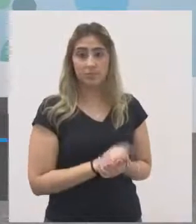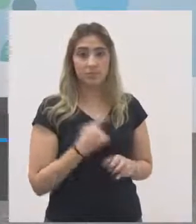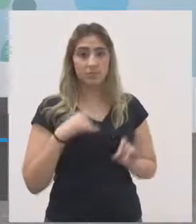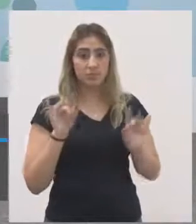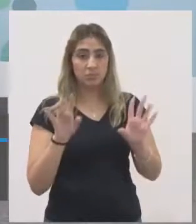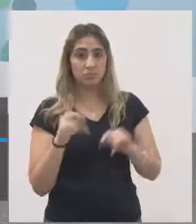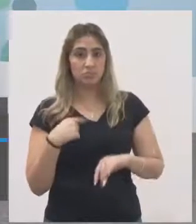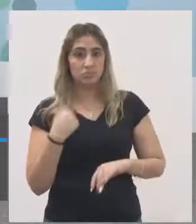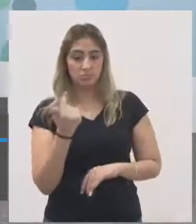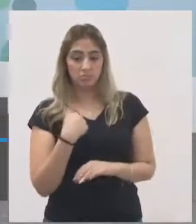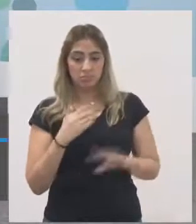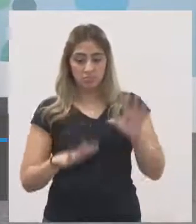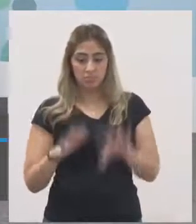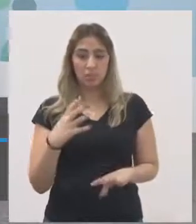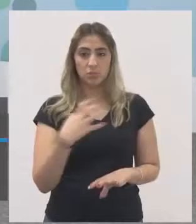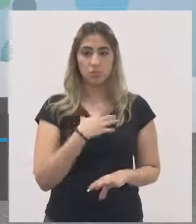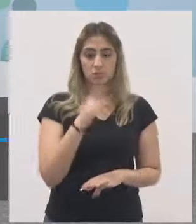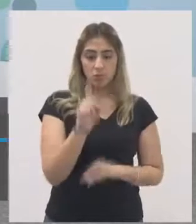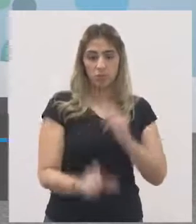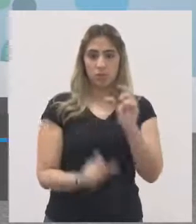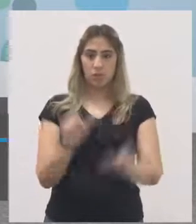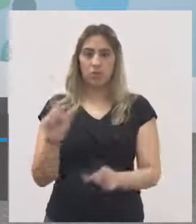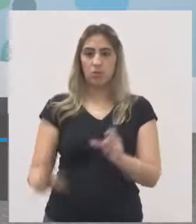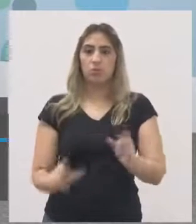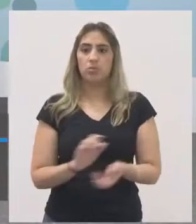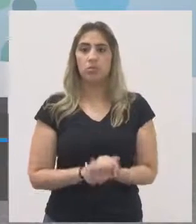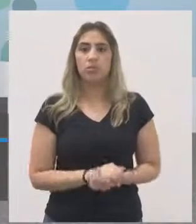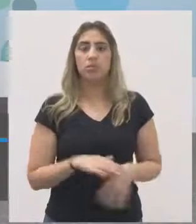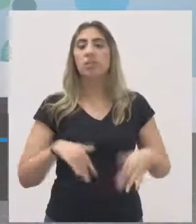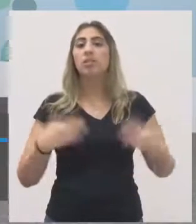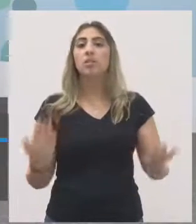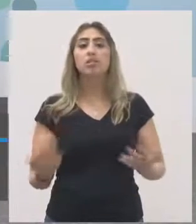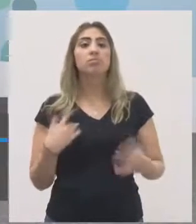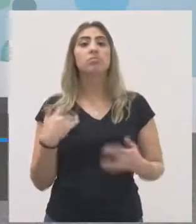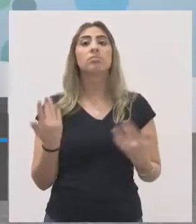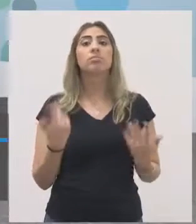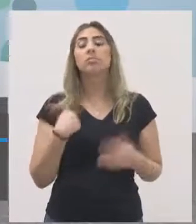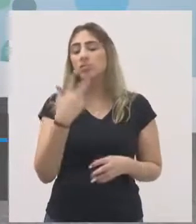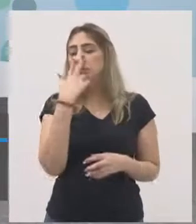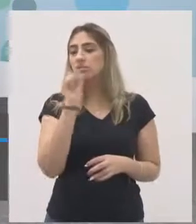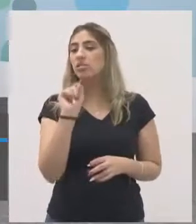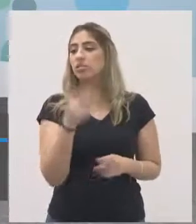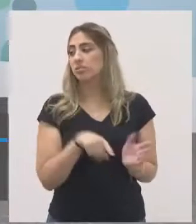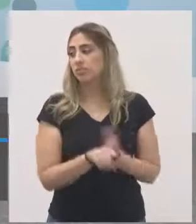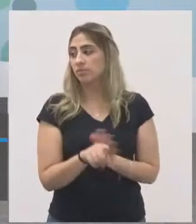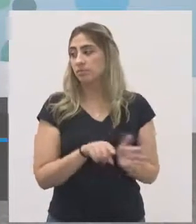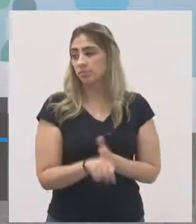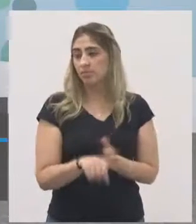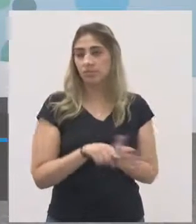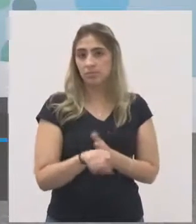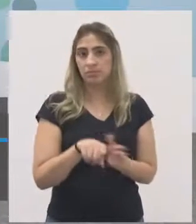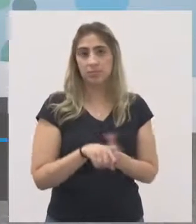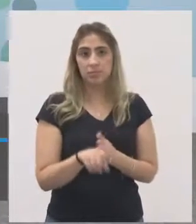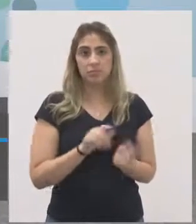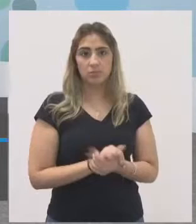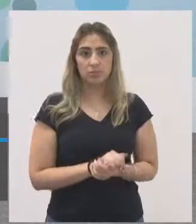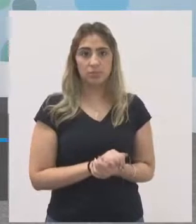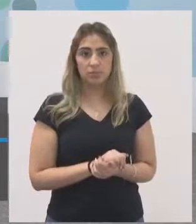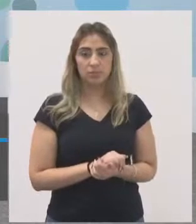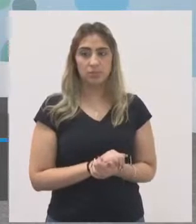com um determinado tipo de conteúdo. Aí, deixa eu achar aqui as perguntas.